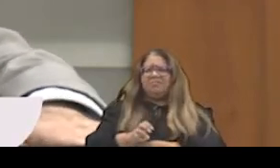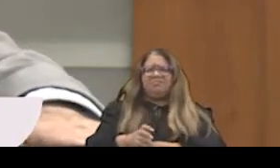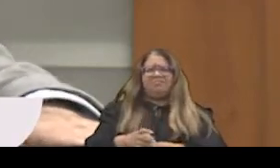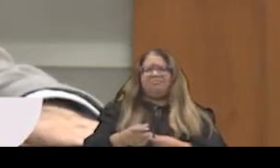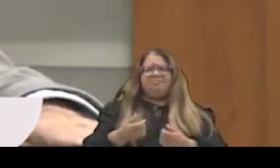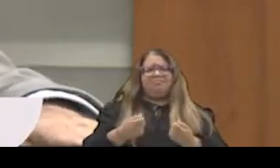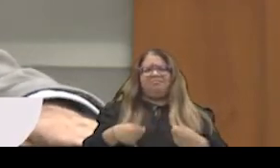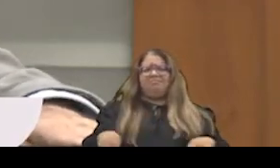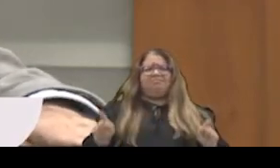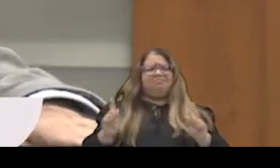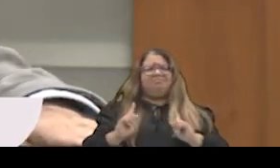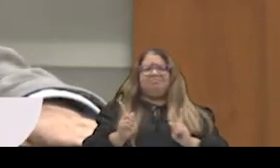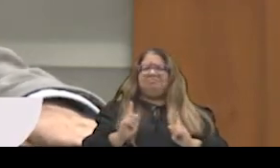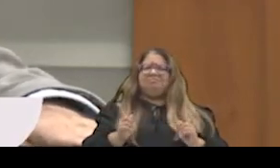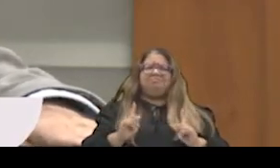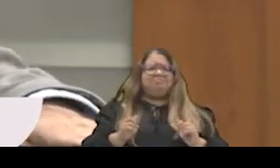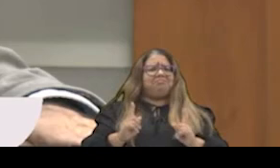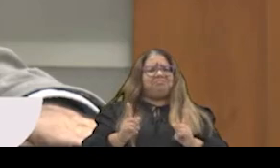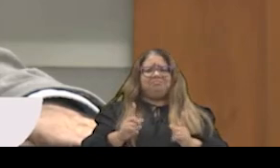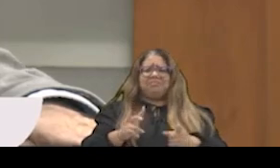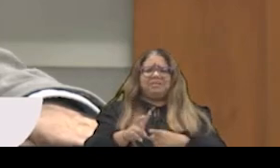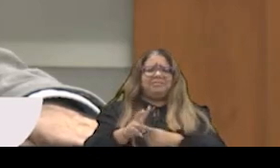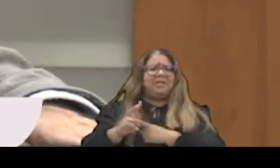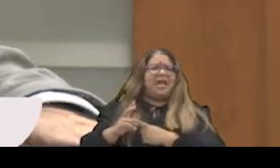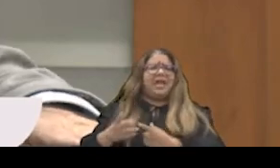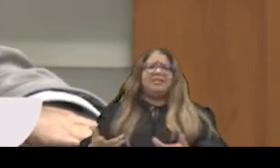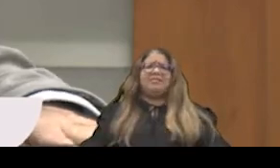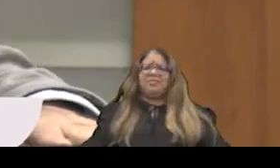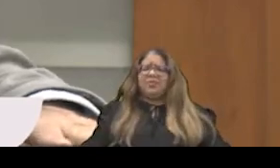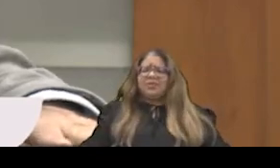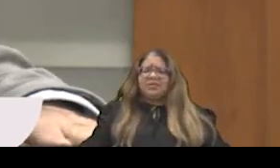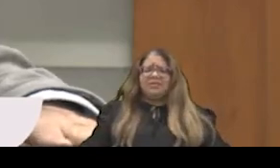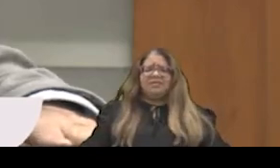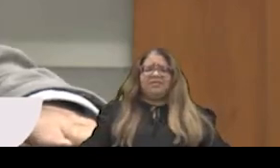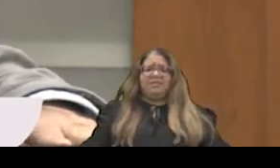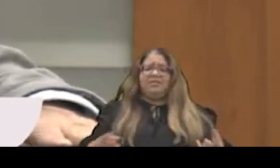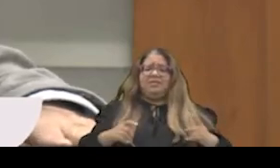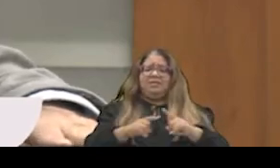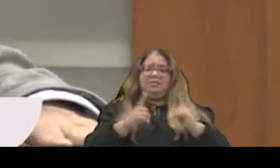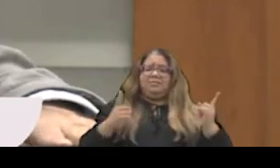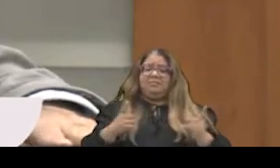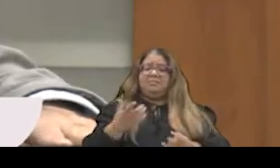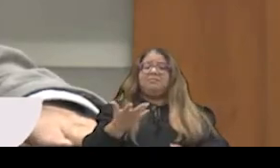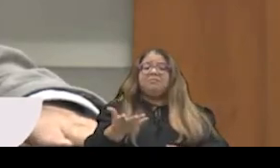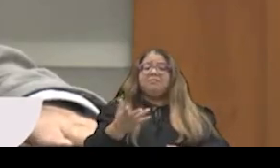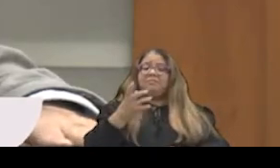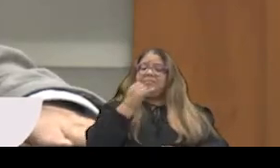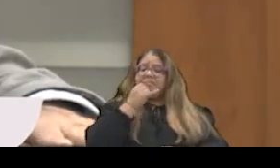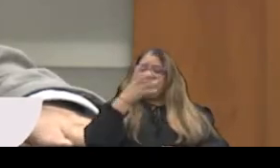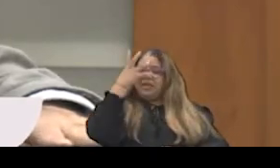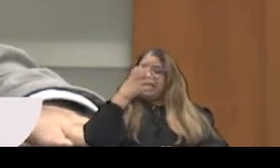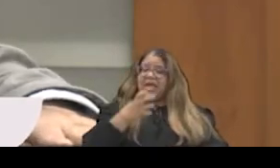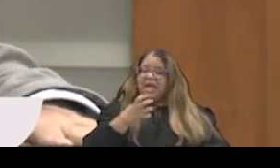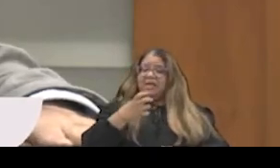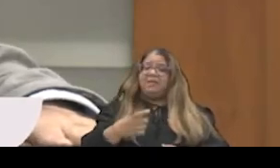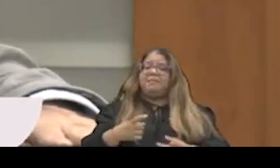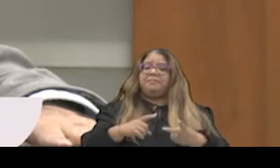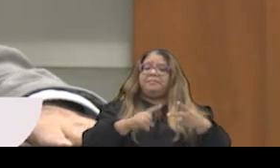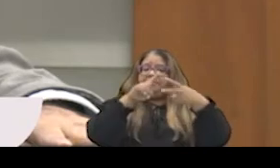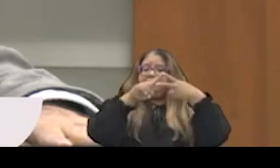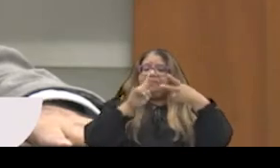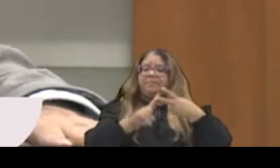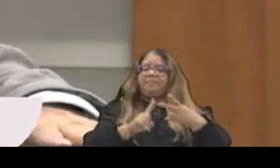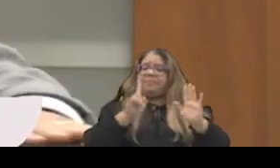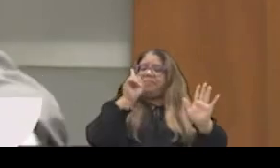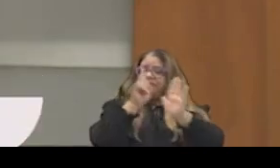a realização deste financiamentos Mas sinceramente a dois questionamentos que